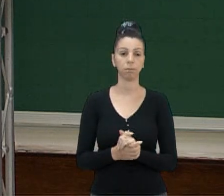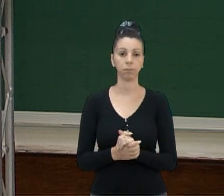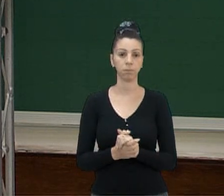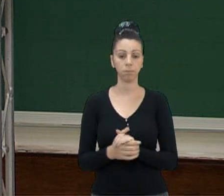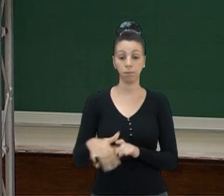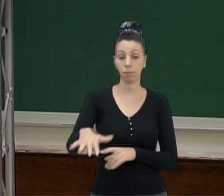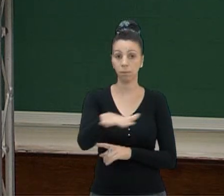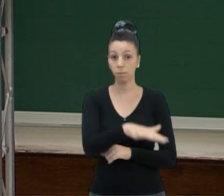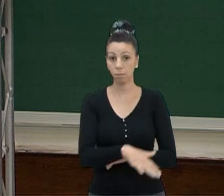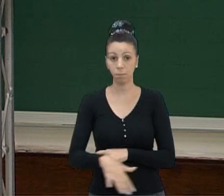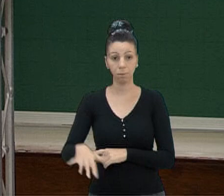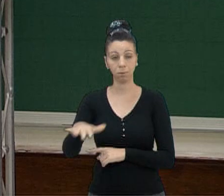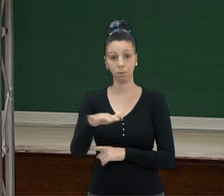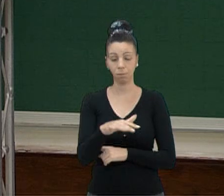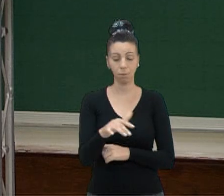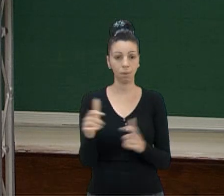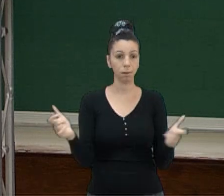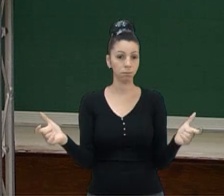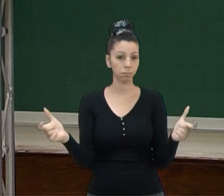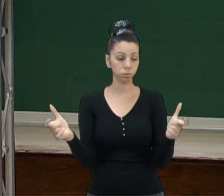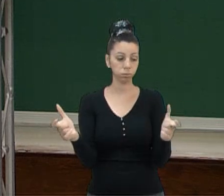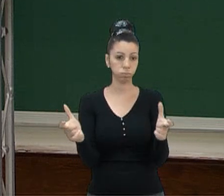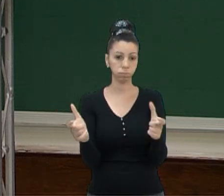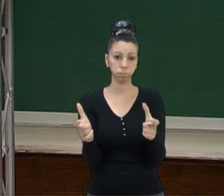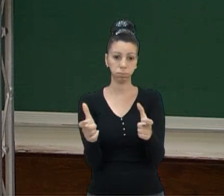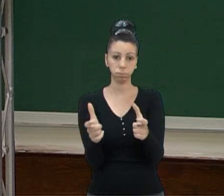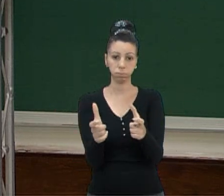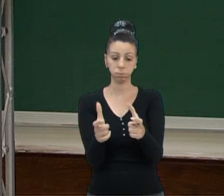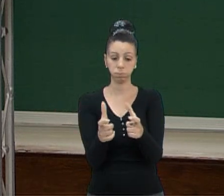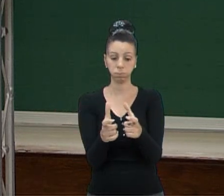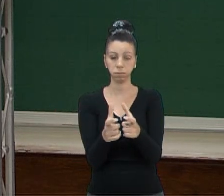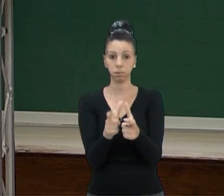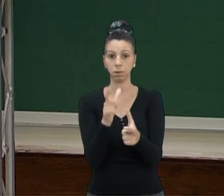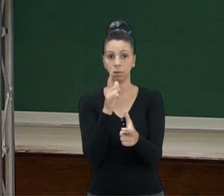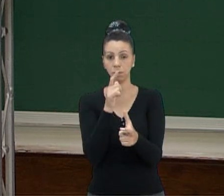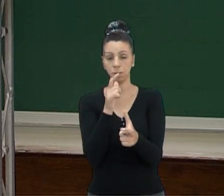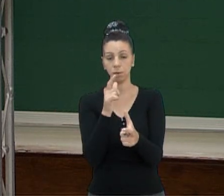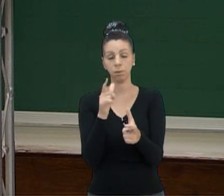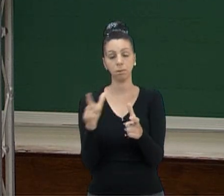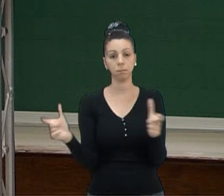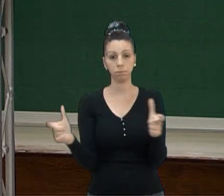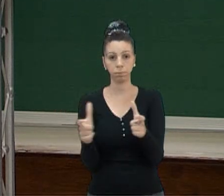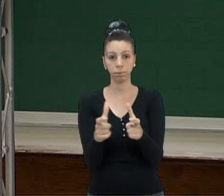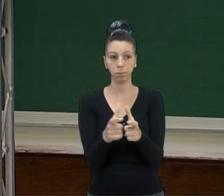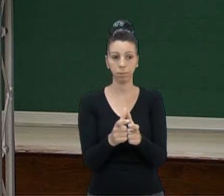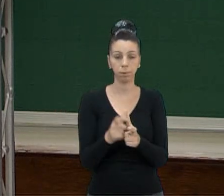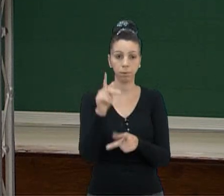a gente tem a menor densidade demográfica, ou seja, a menor concentração de população.